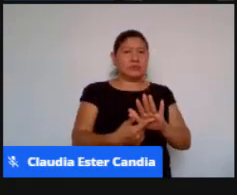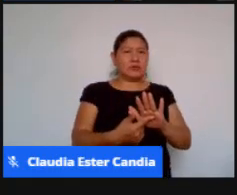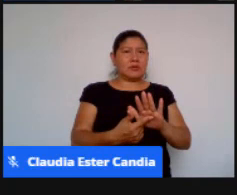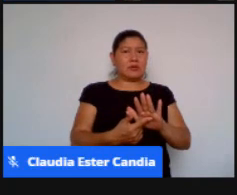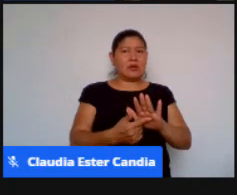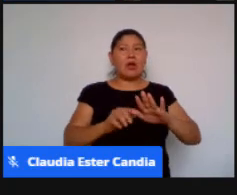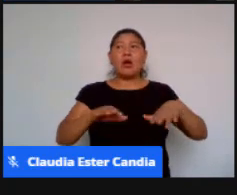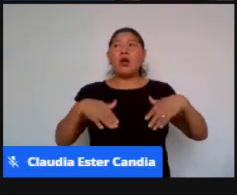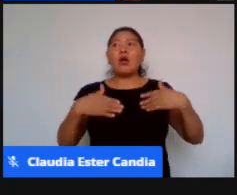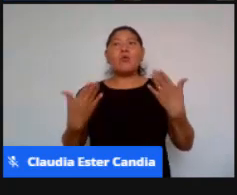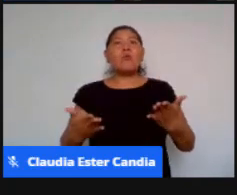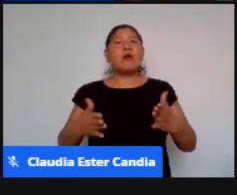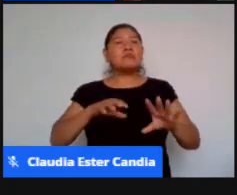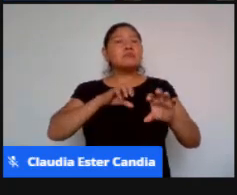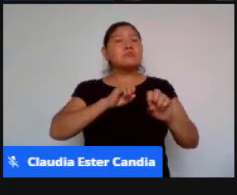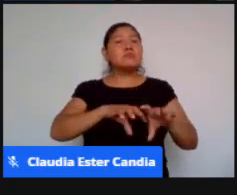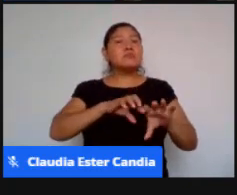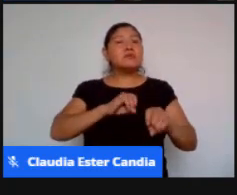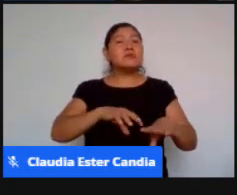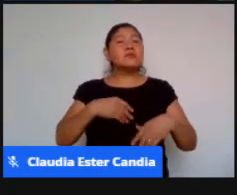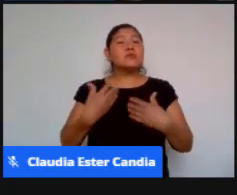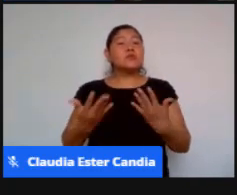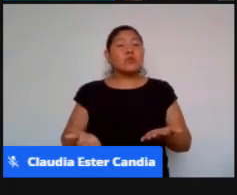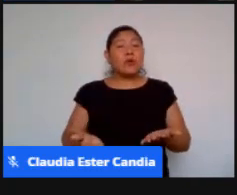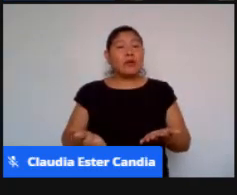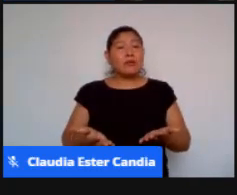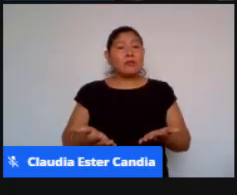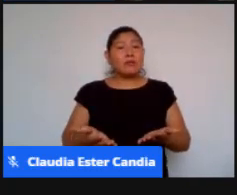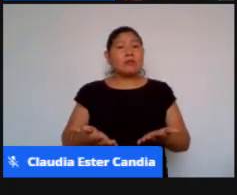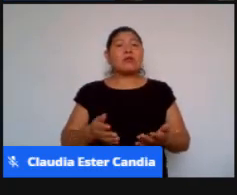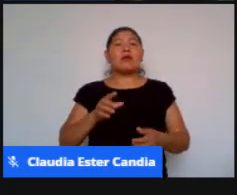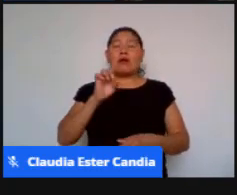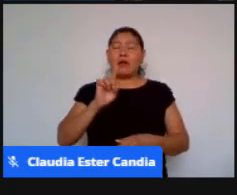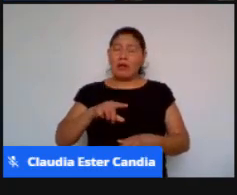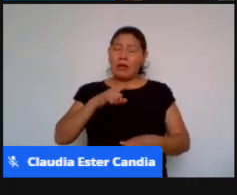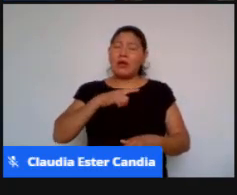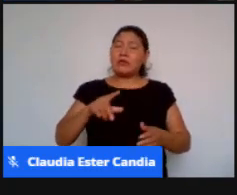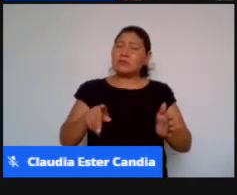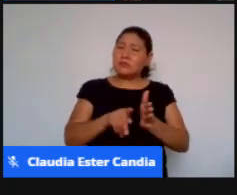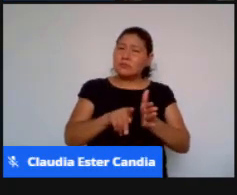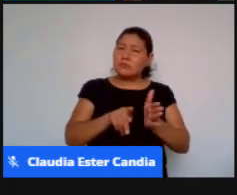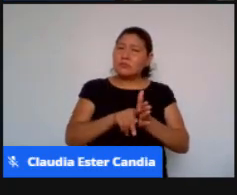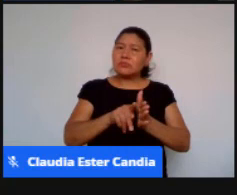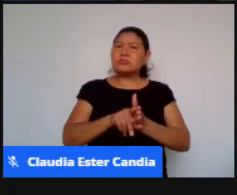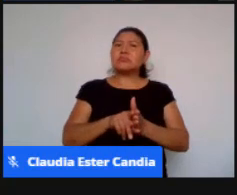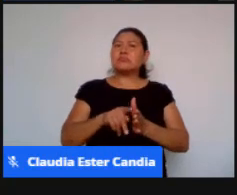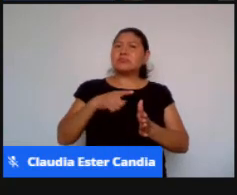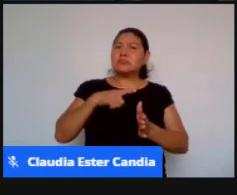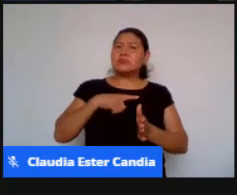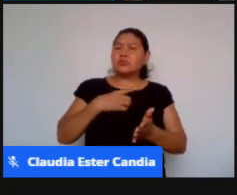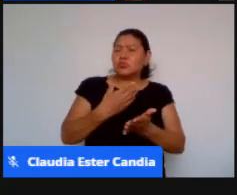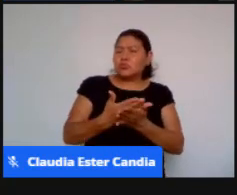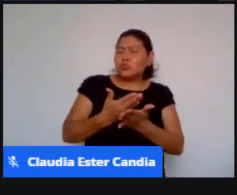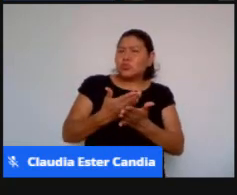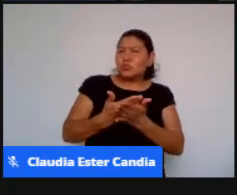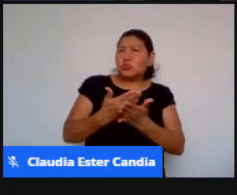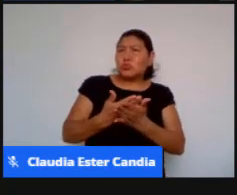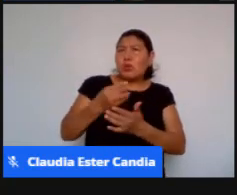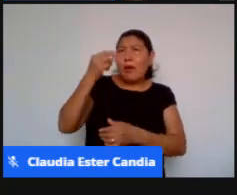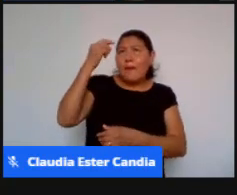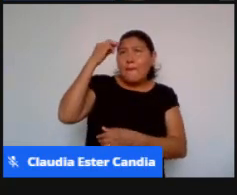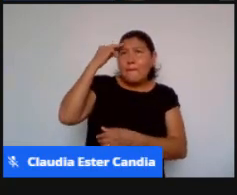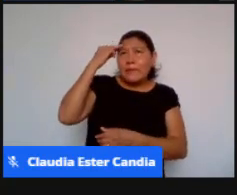sala de aula, porque são essas, né, essas correntes do pensamento que norteiam o meu trabalho, a forma com que